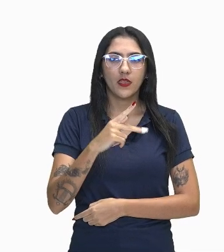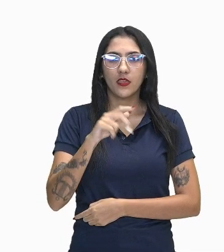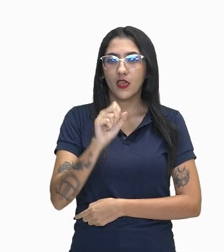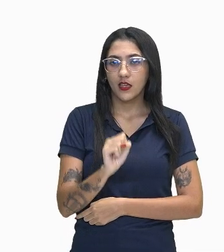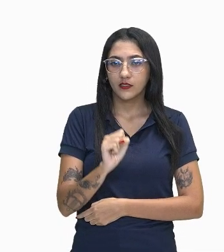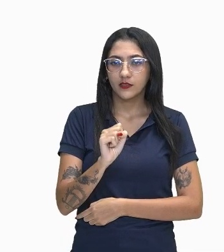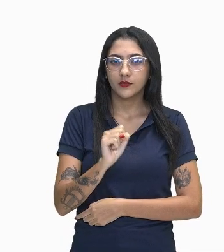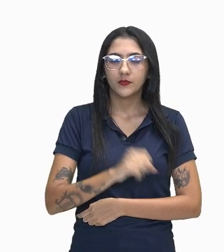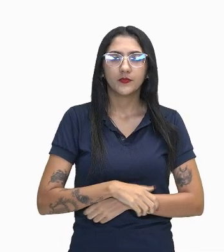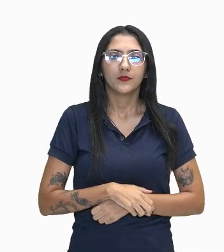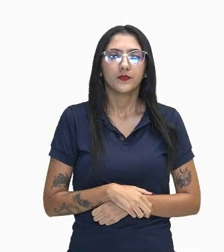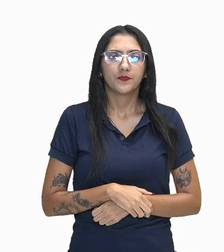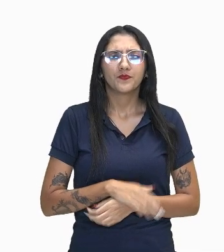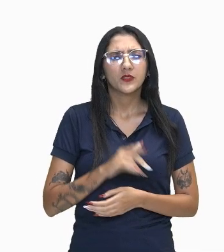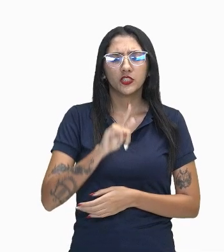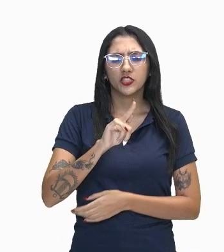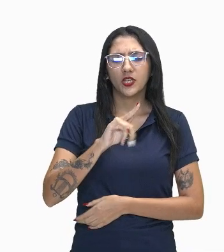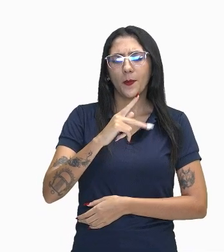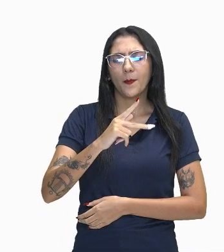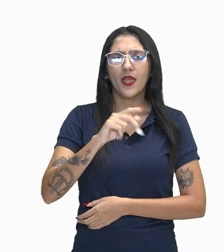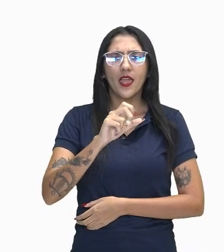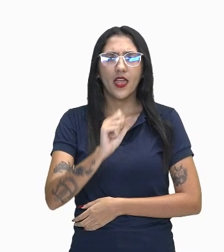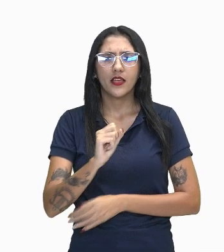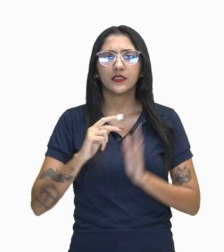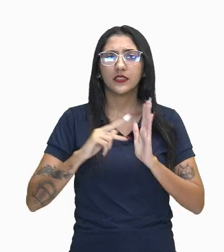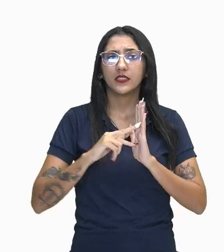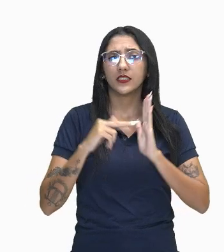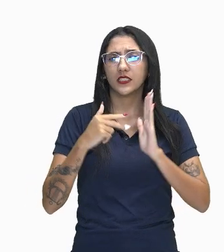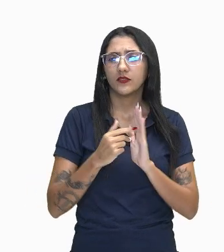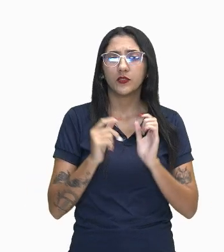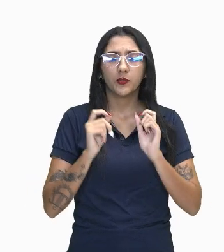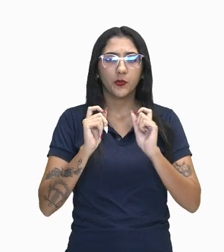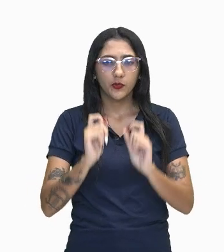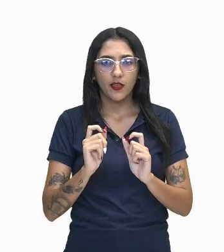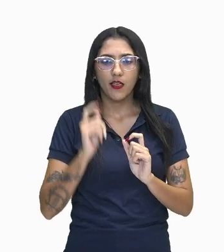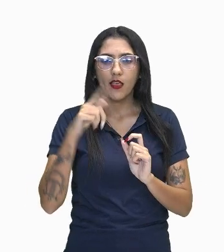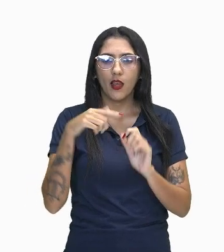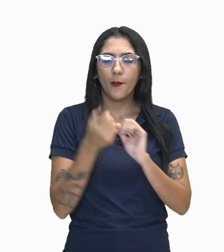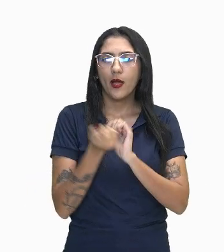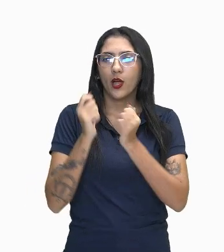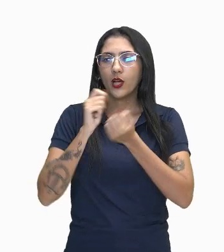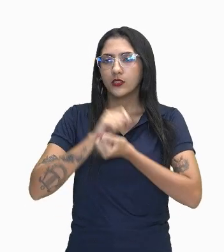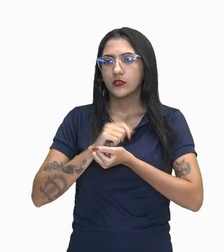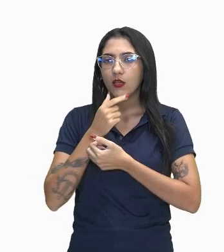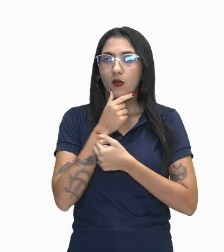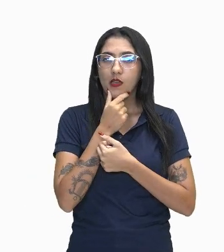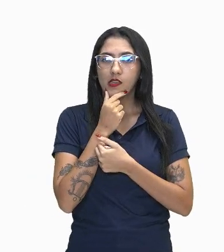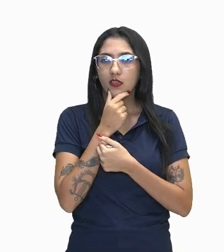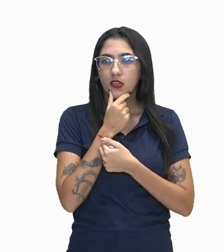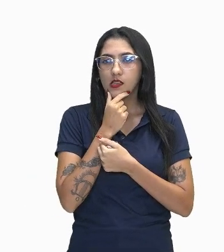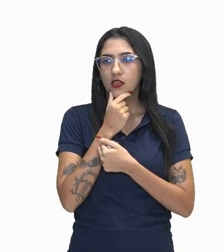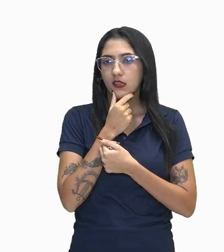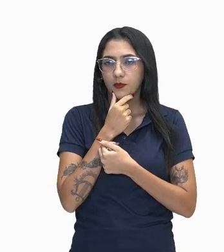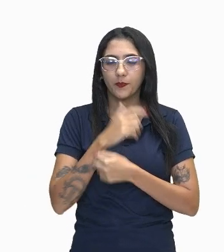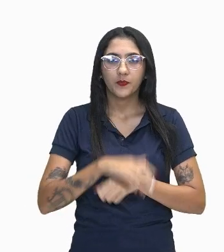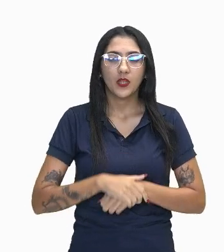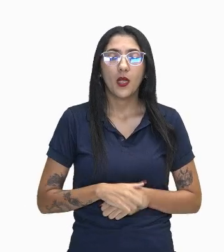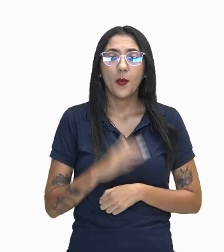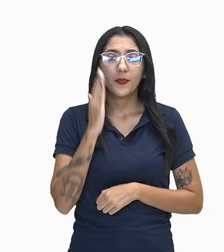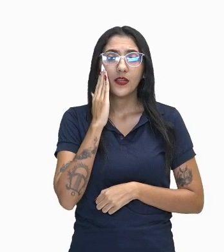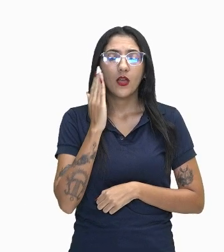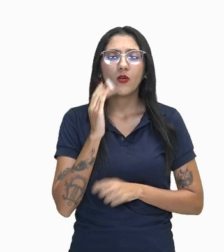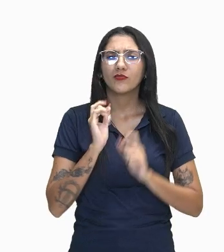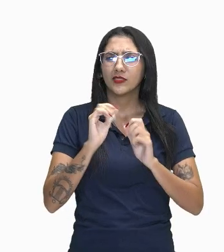GPS, tá? GPS, gente, significa aí, é uma sigla em inglês, Global Positioning System,